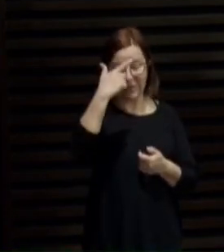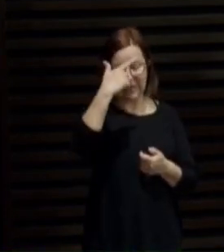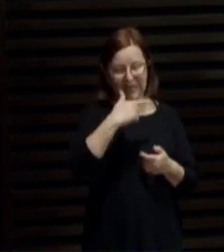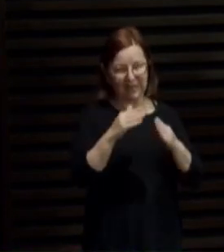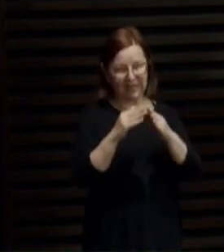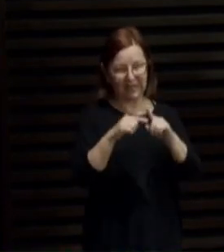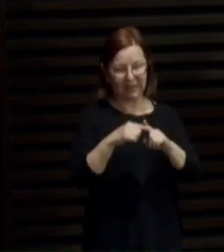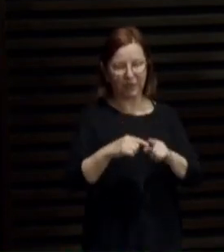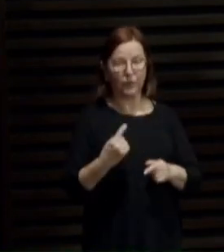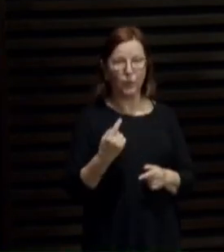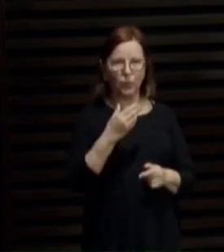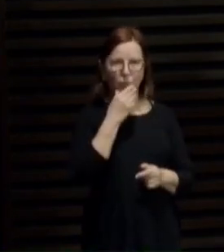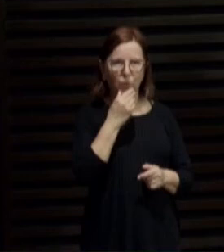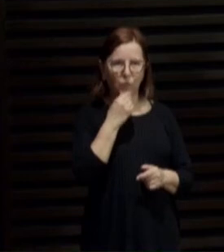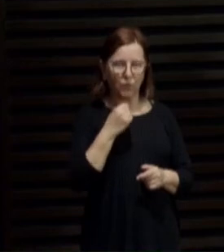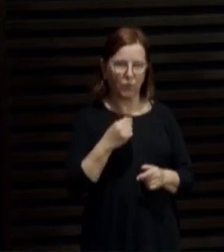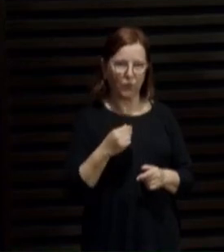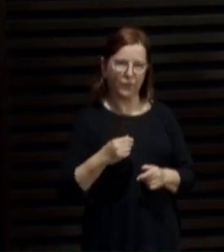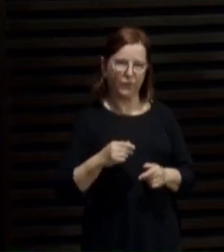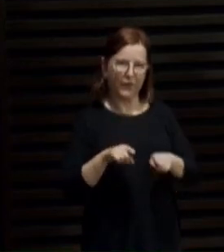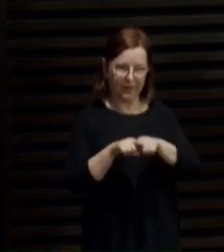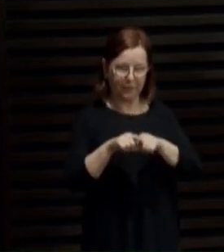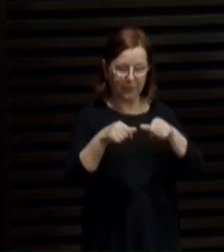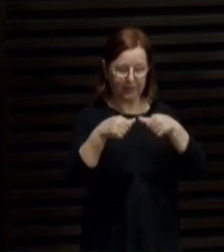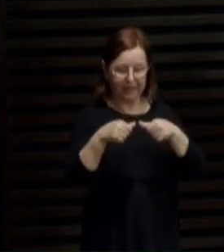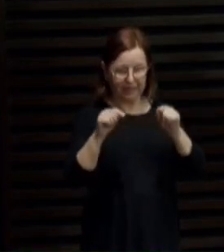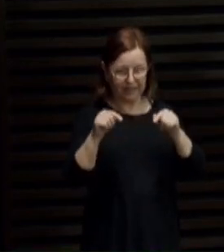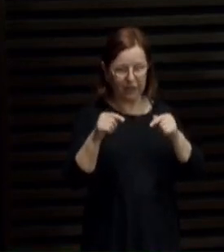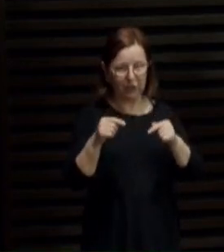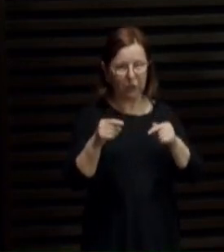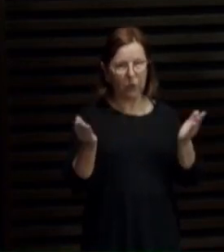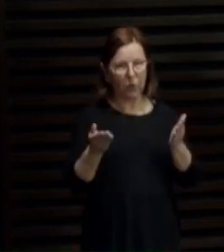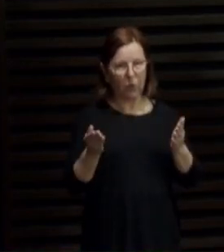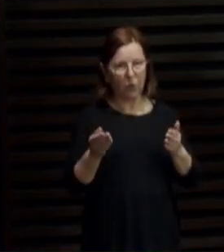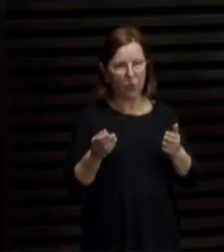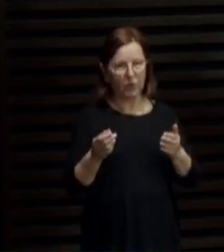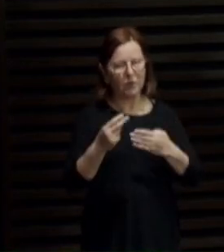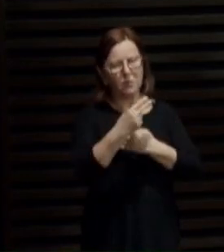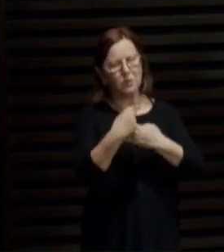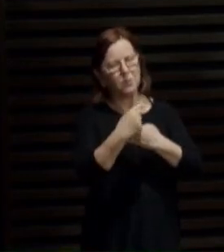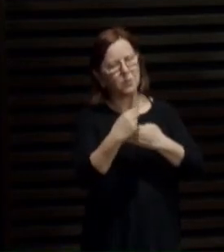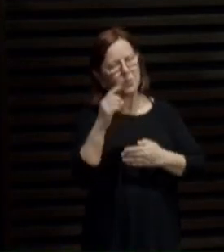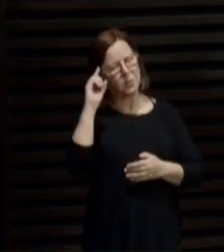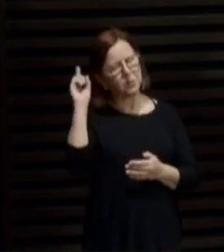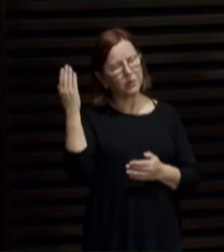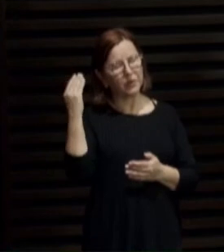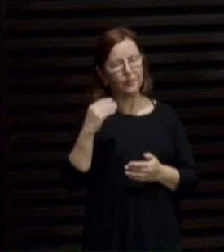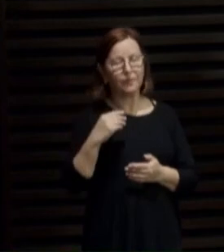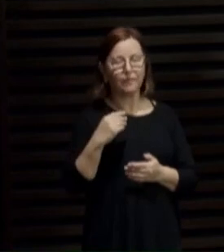que está aqui hoje, ele veio me procurar outro dia e disse: